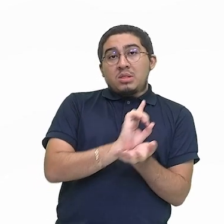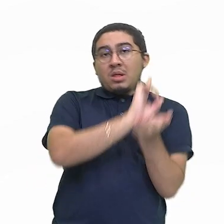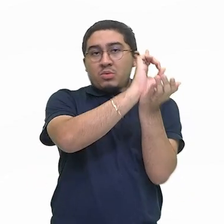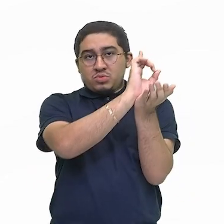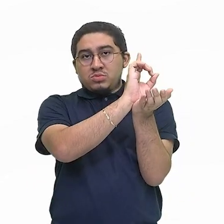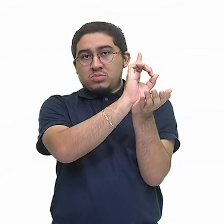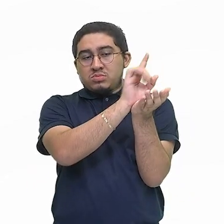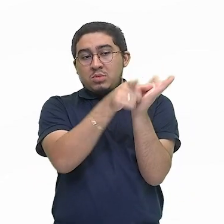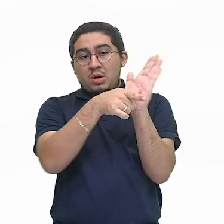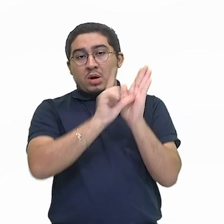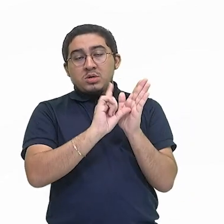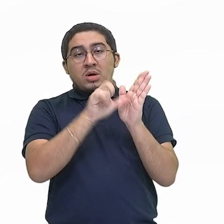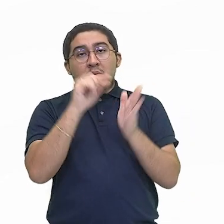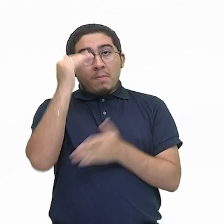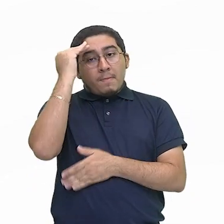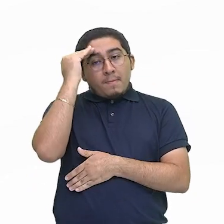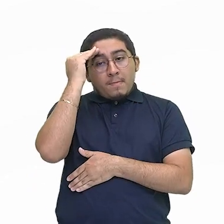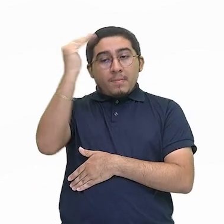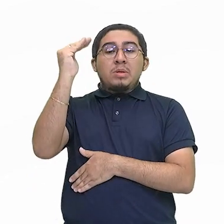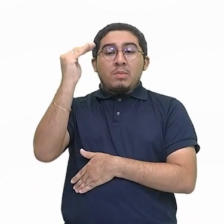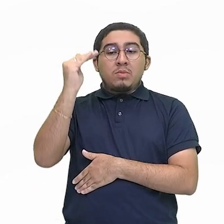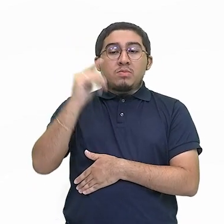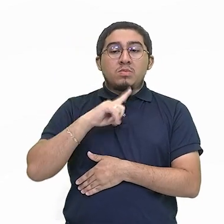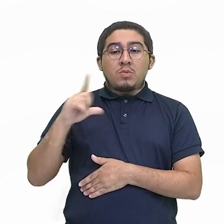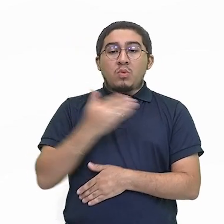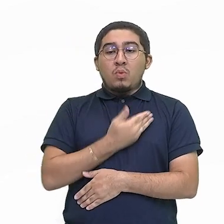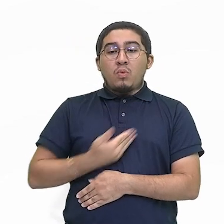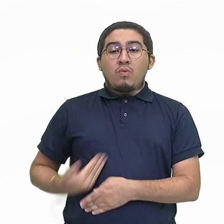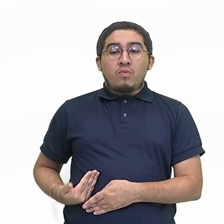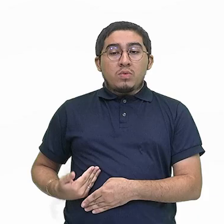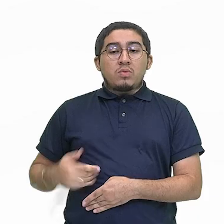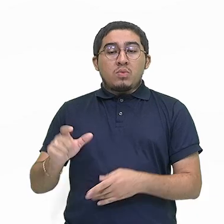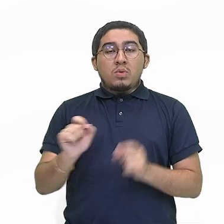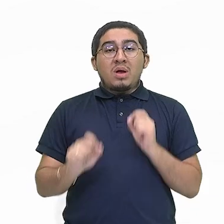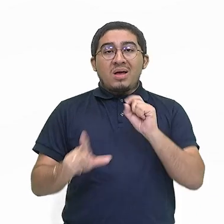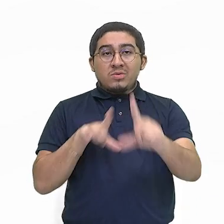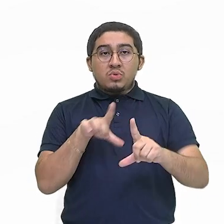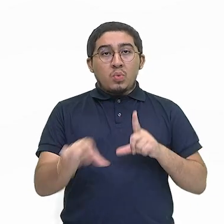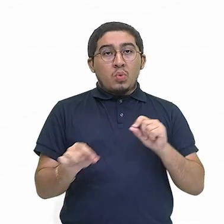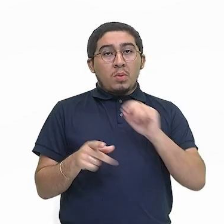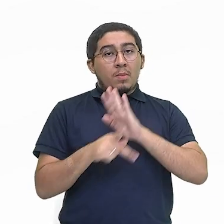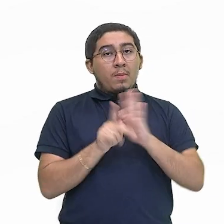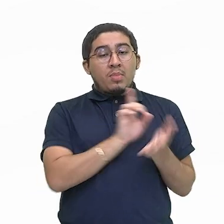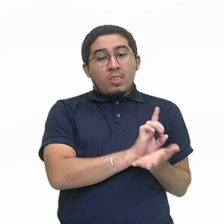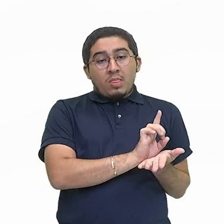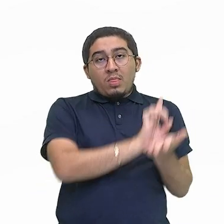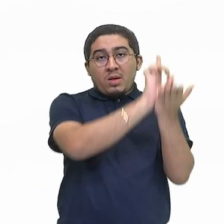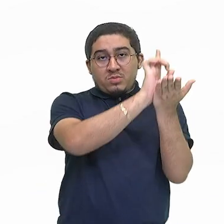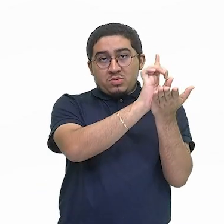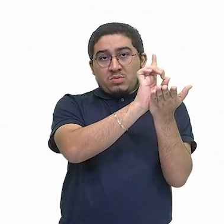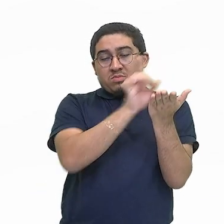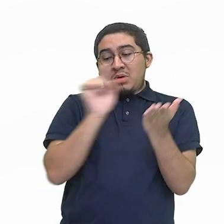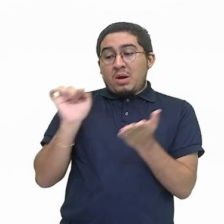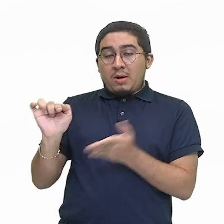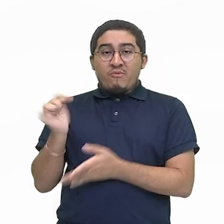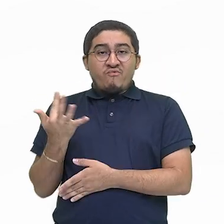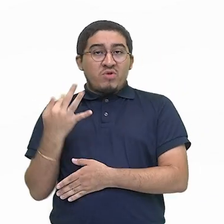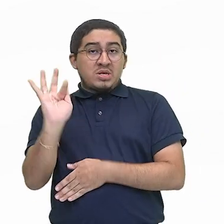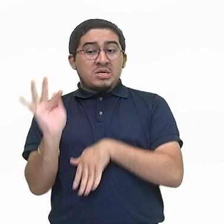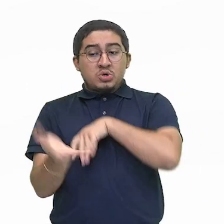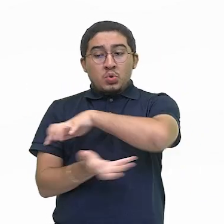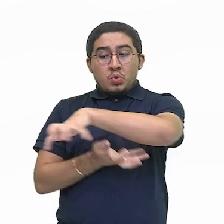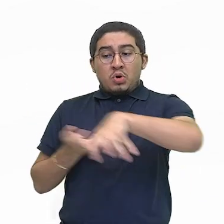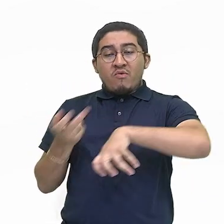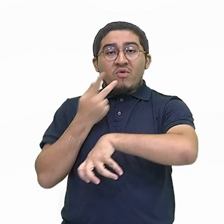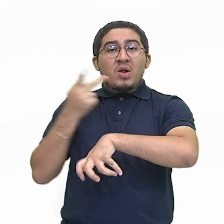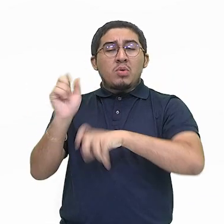chefe do poder, aqueles que governavam, eram escolhas de Deus. A Revolução Francesa vai dizer, olha, quem